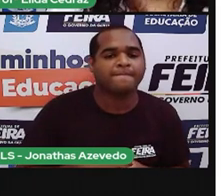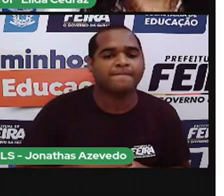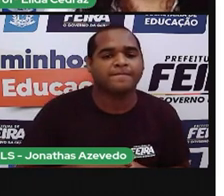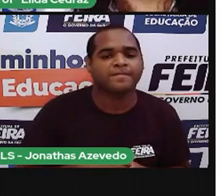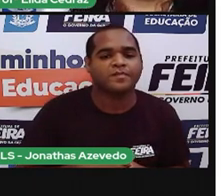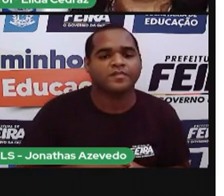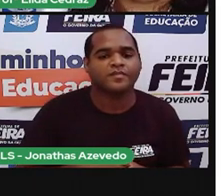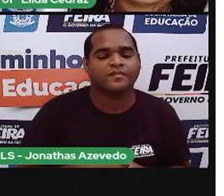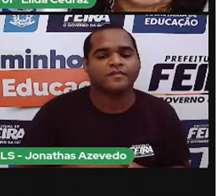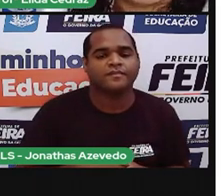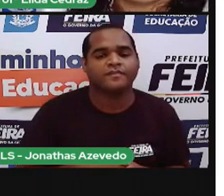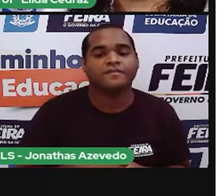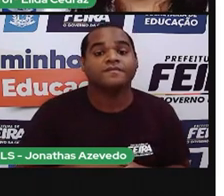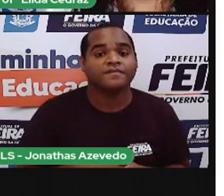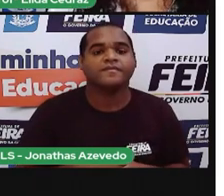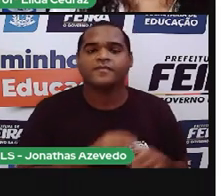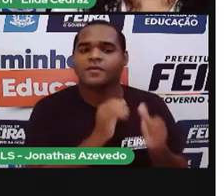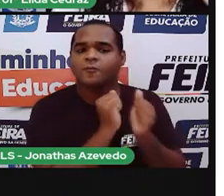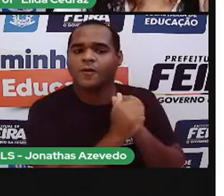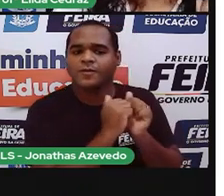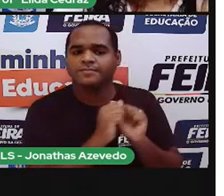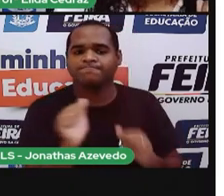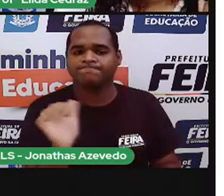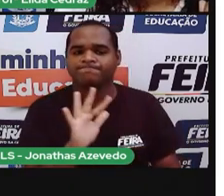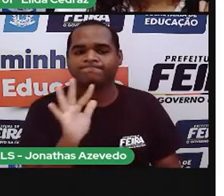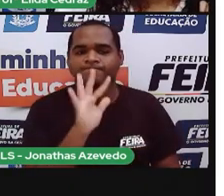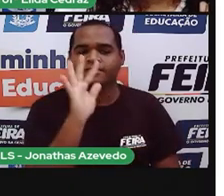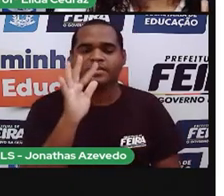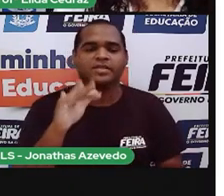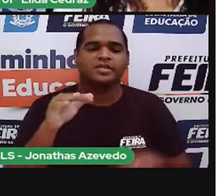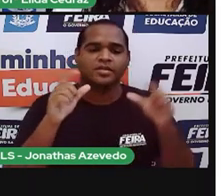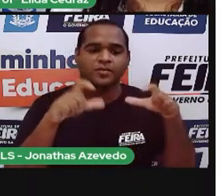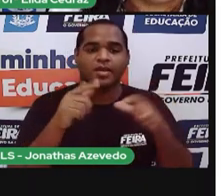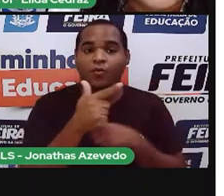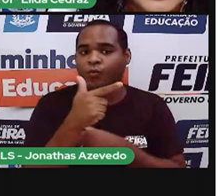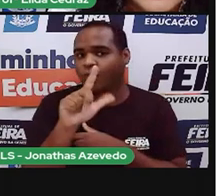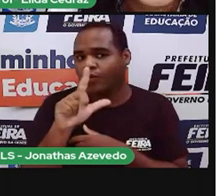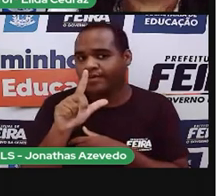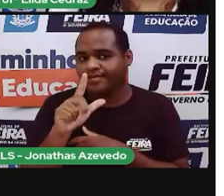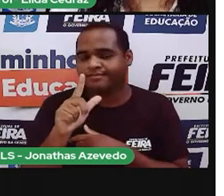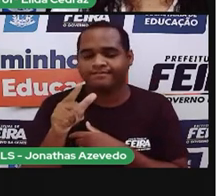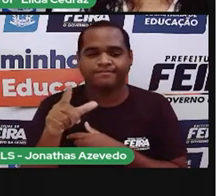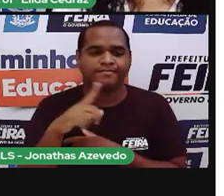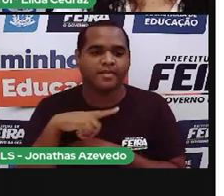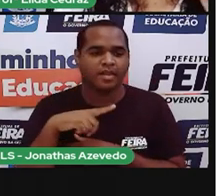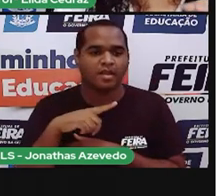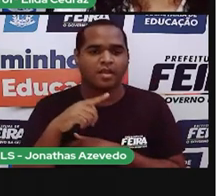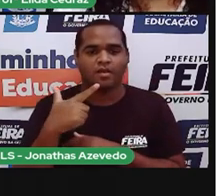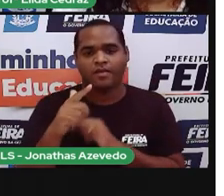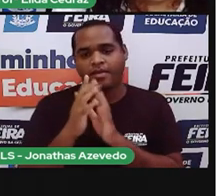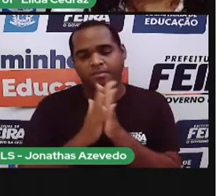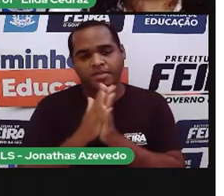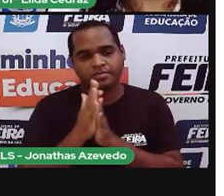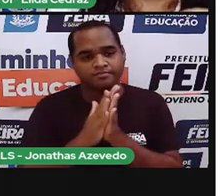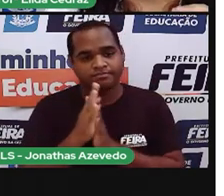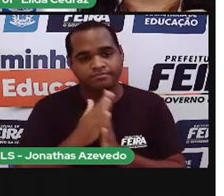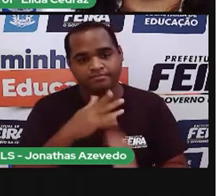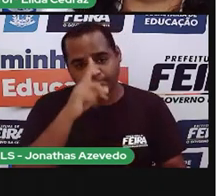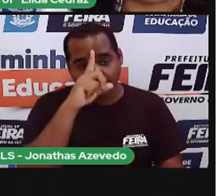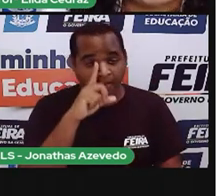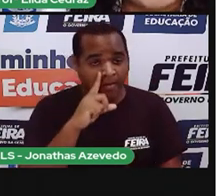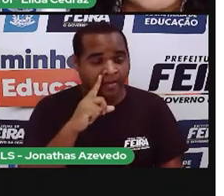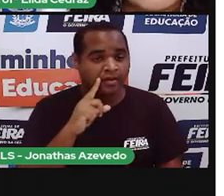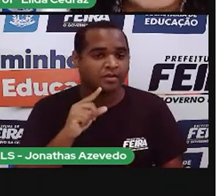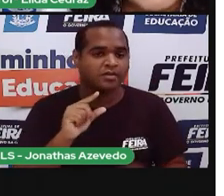Viu? O arroz estava mais caro no Mercadinho Silva. O flocão e os ovos também.